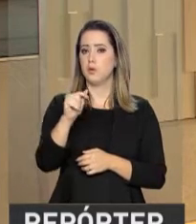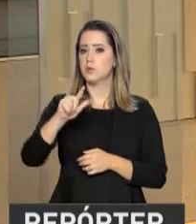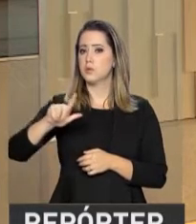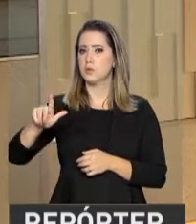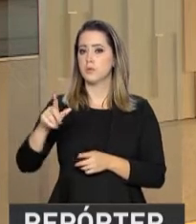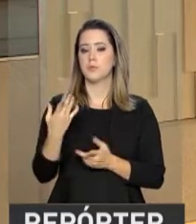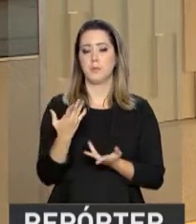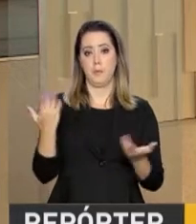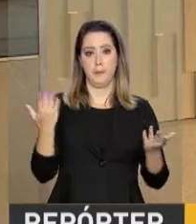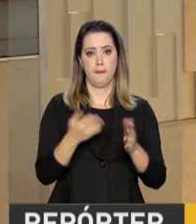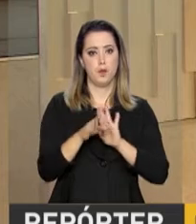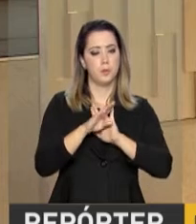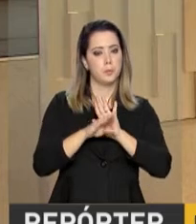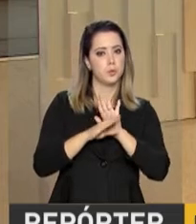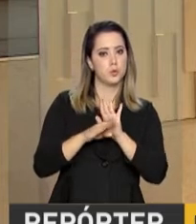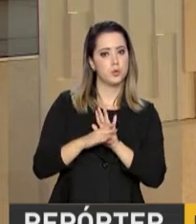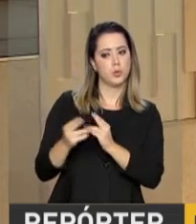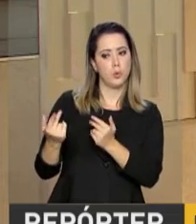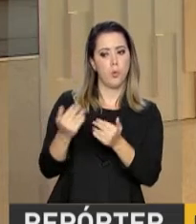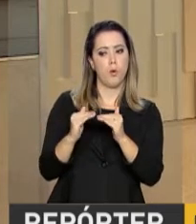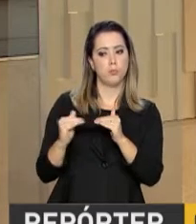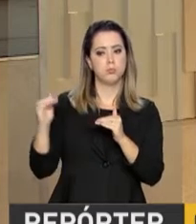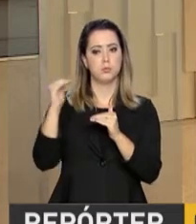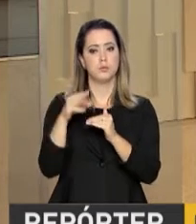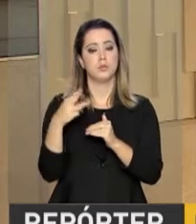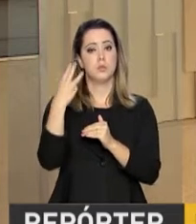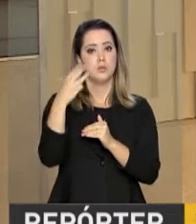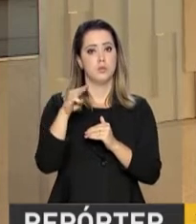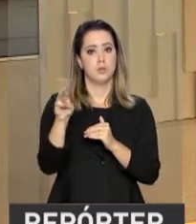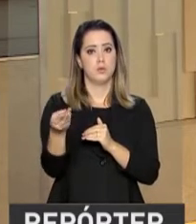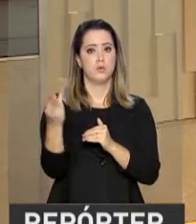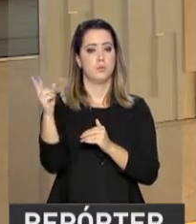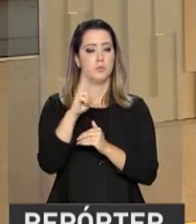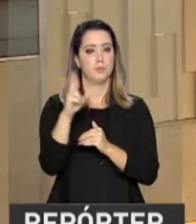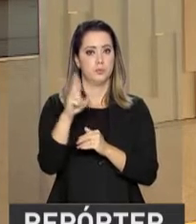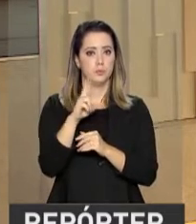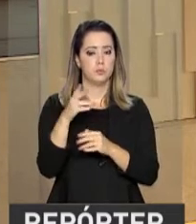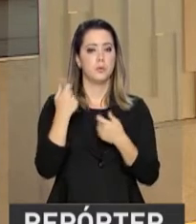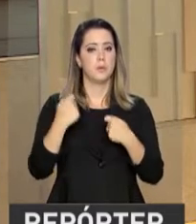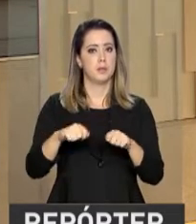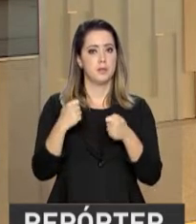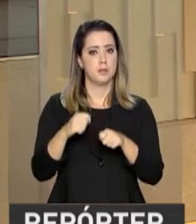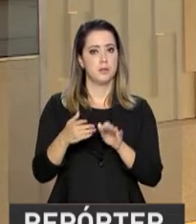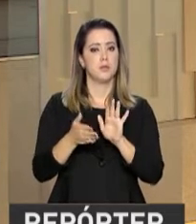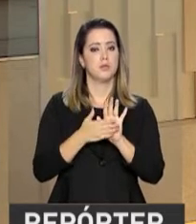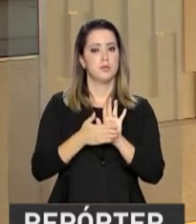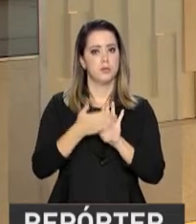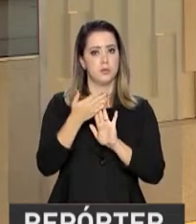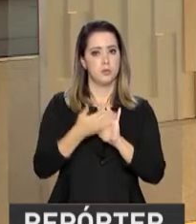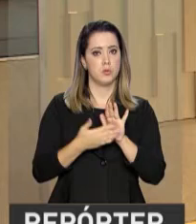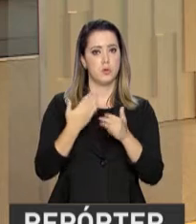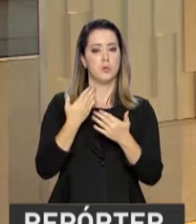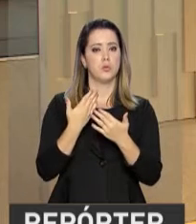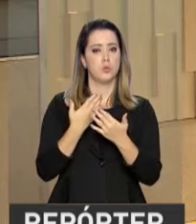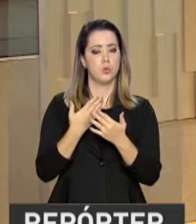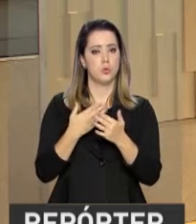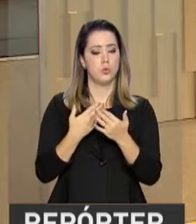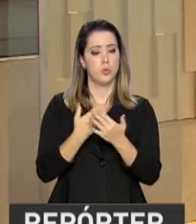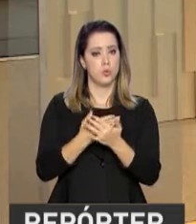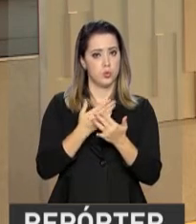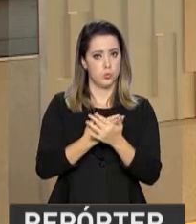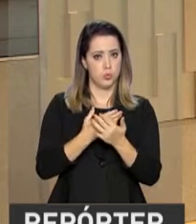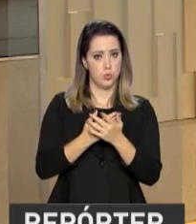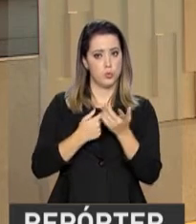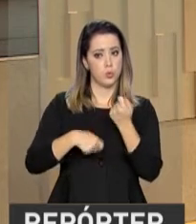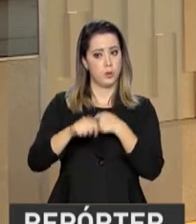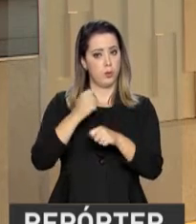agora projetos com valor igual ou superior a R$3 milhões devem apresentar um estudo de impacto econômico. A